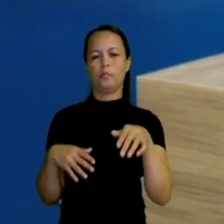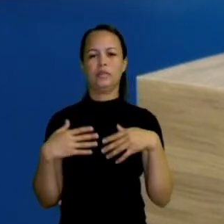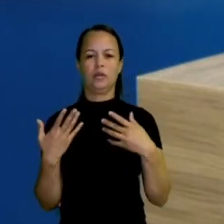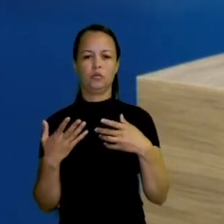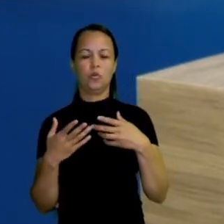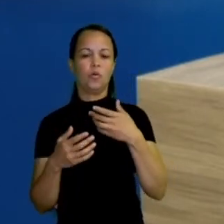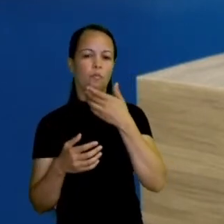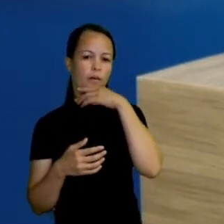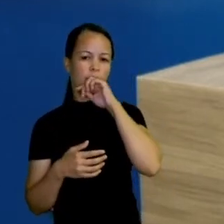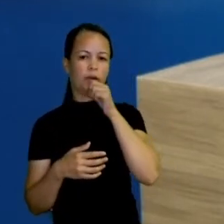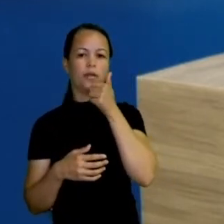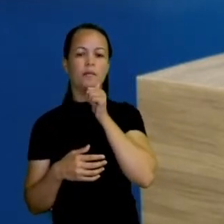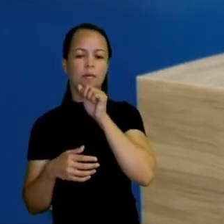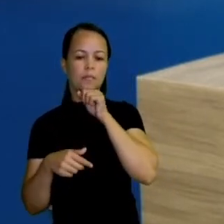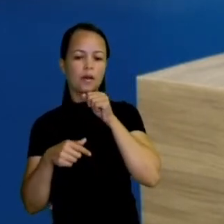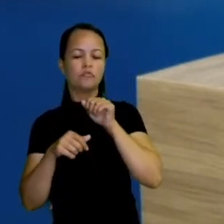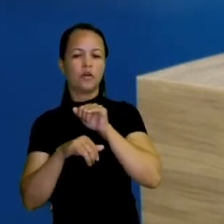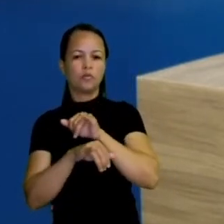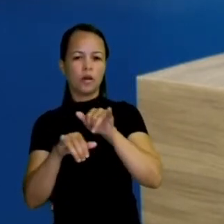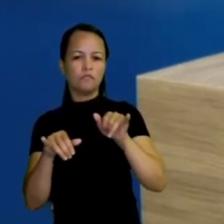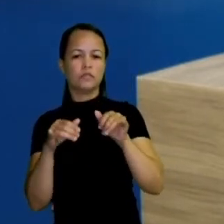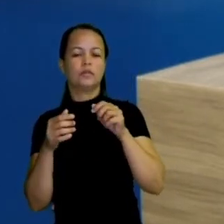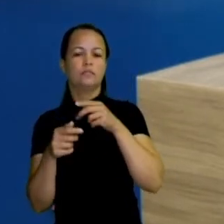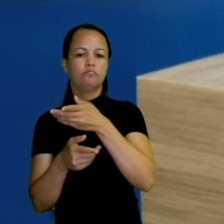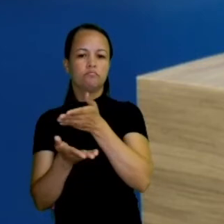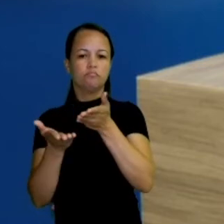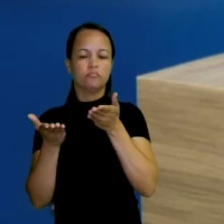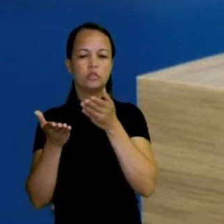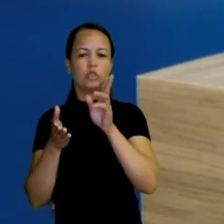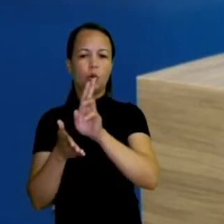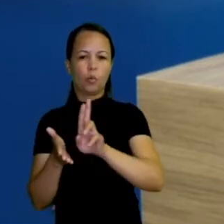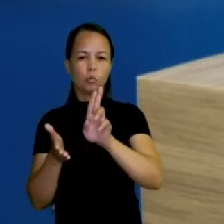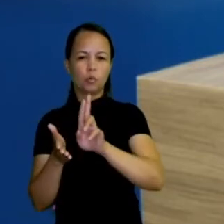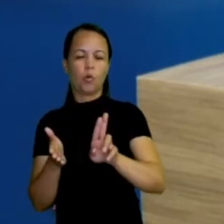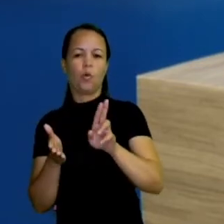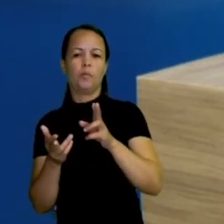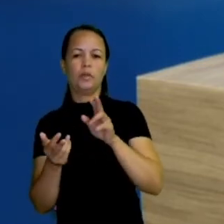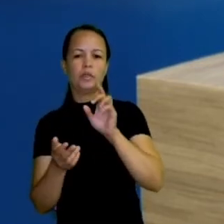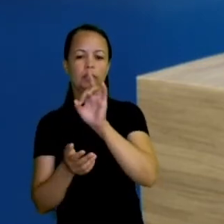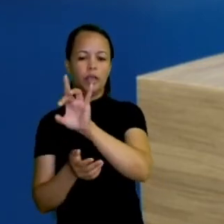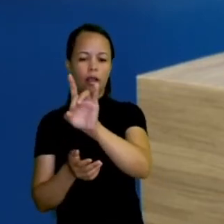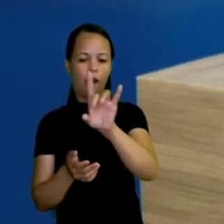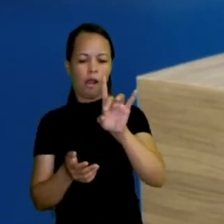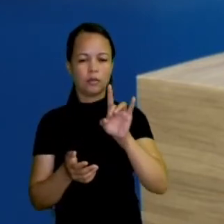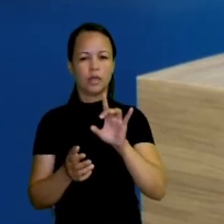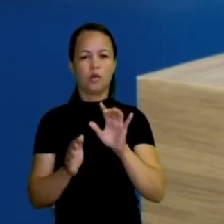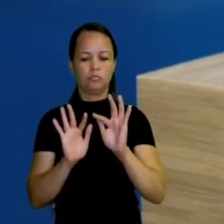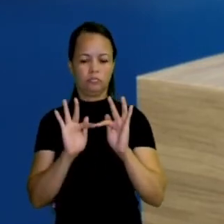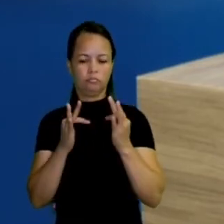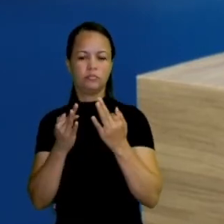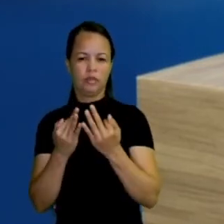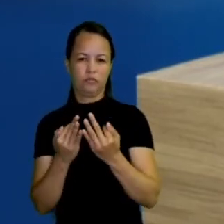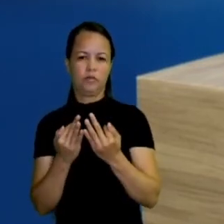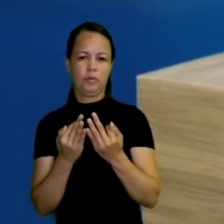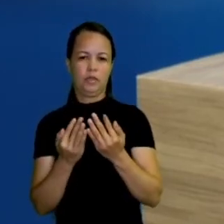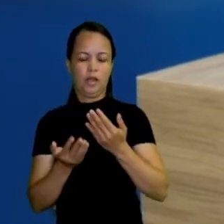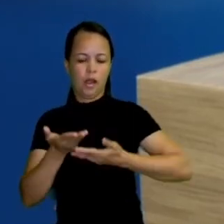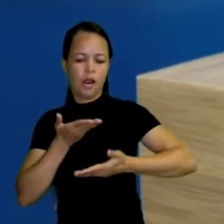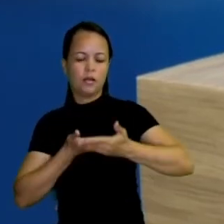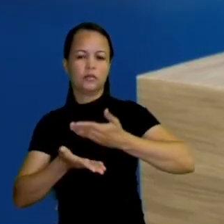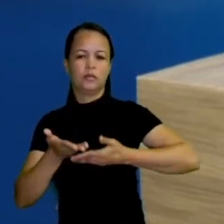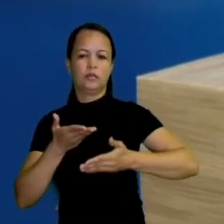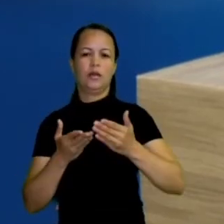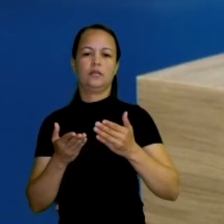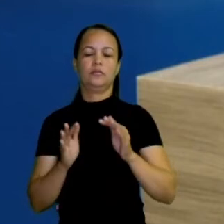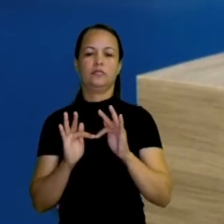no registro de vocês, vocês vão conseguir encontrar os dados relacionados ao nome dos avós. E se